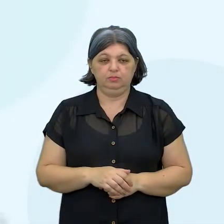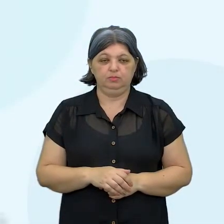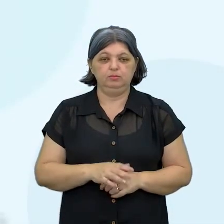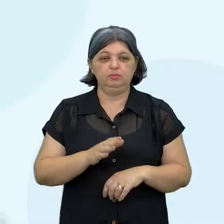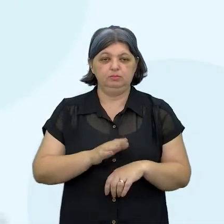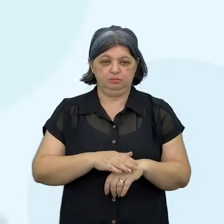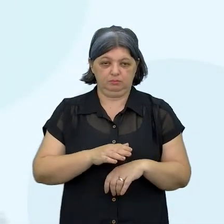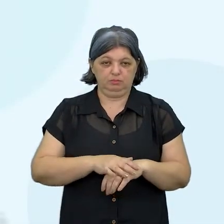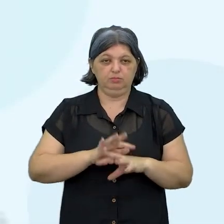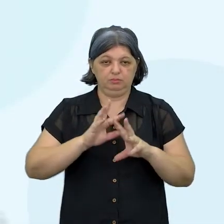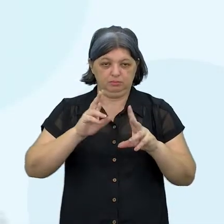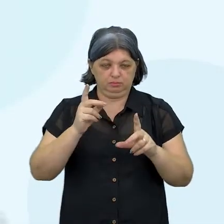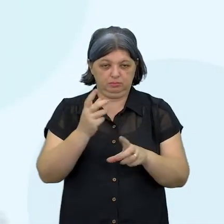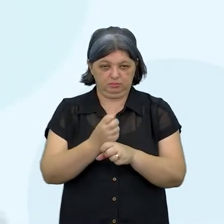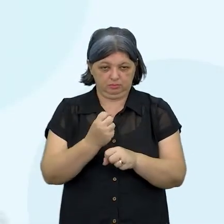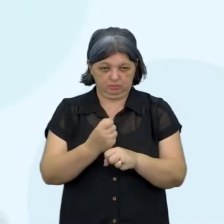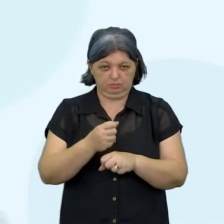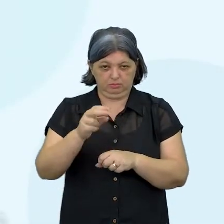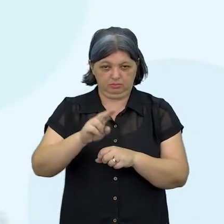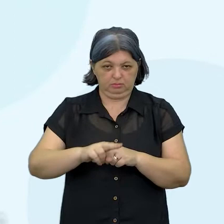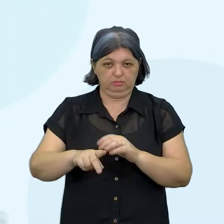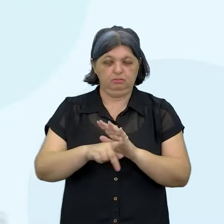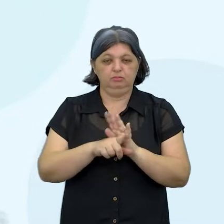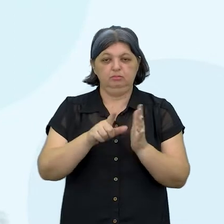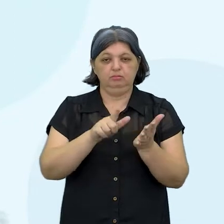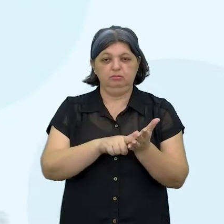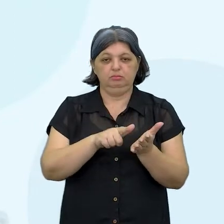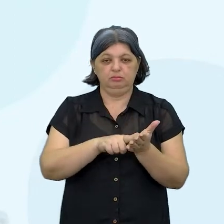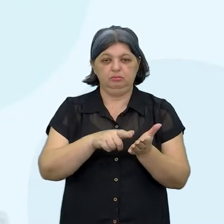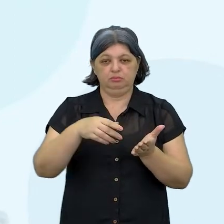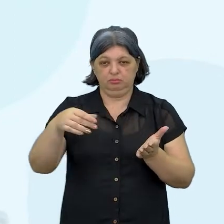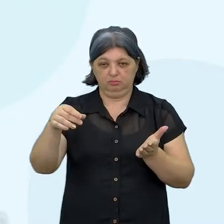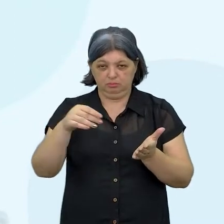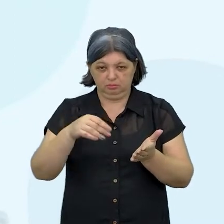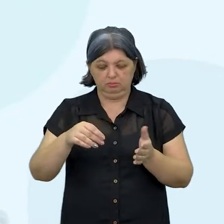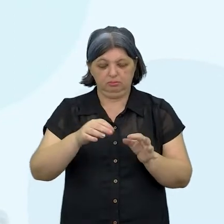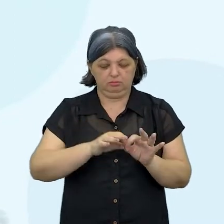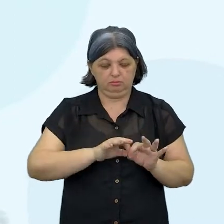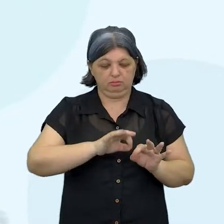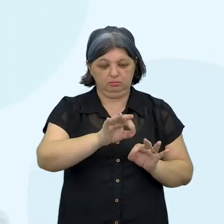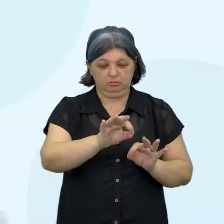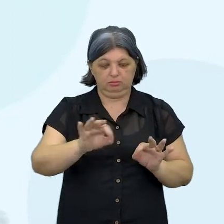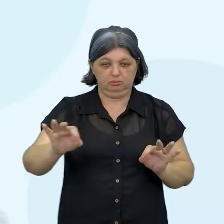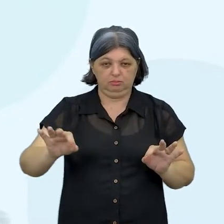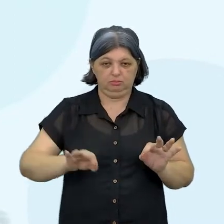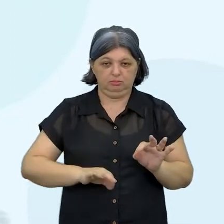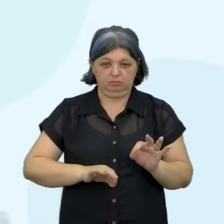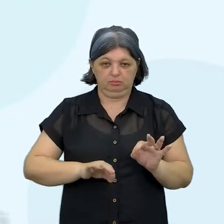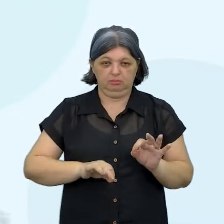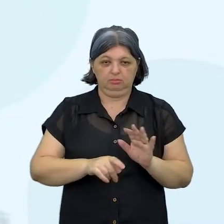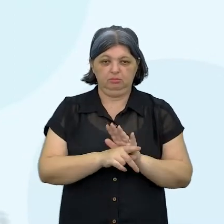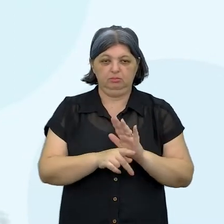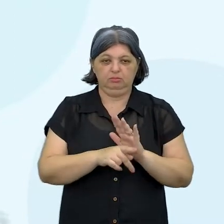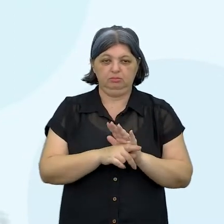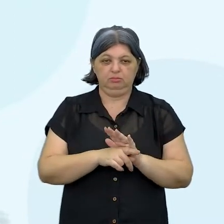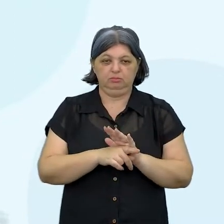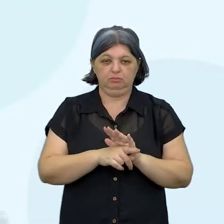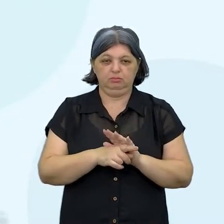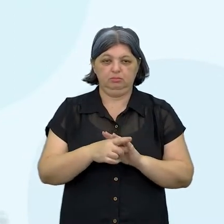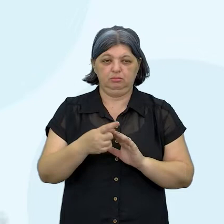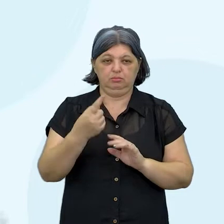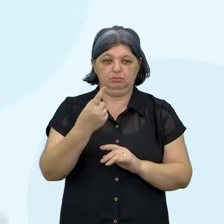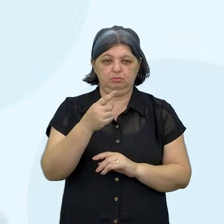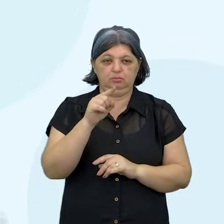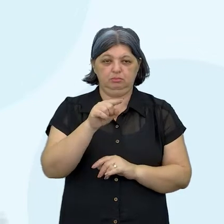feitos os cálculos, vamos usar o papel centimetrado com a escala de 1 para 100. Opa, é marcar texto que